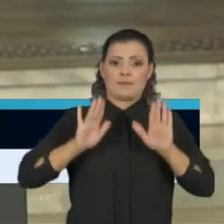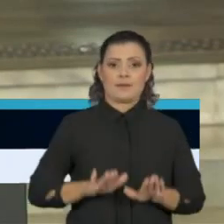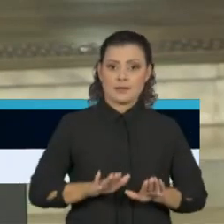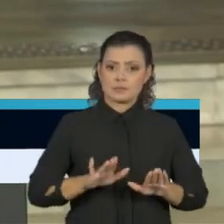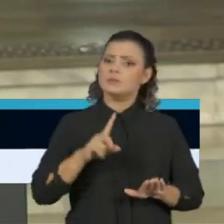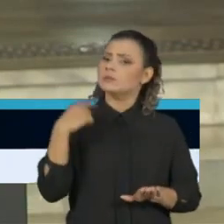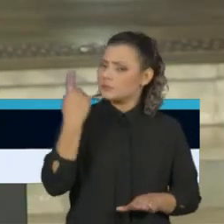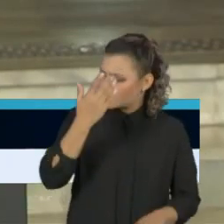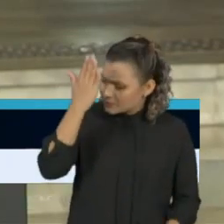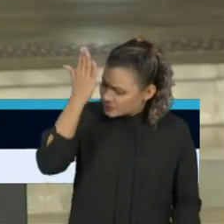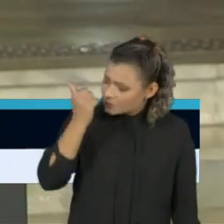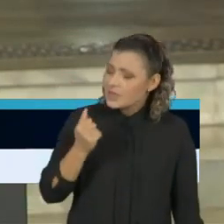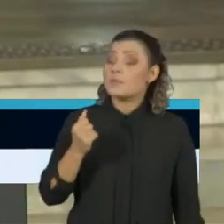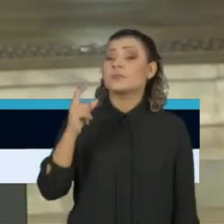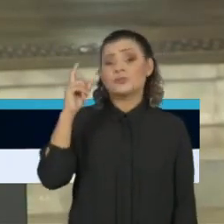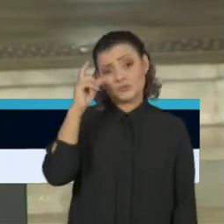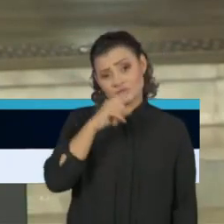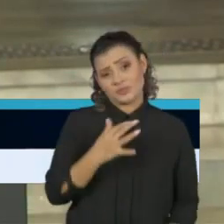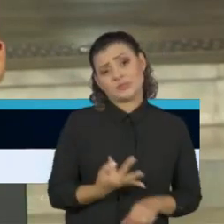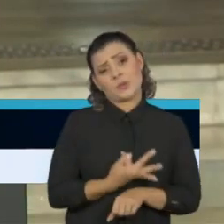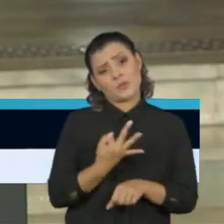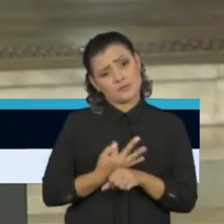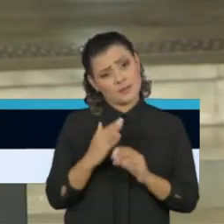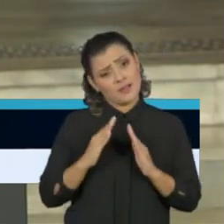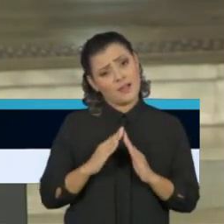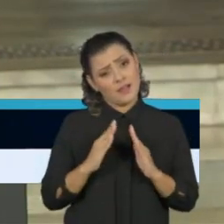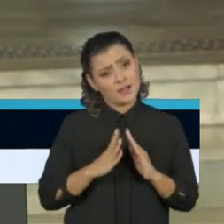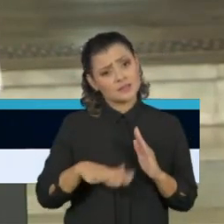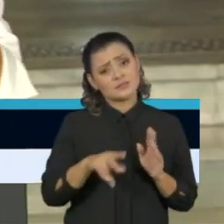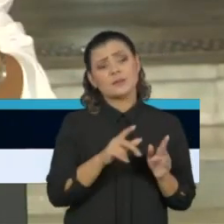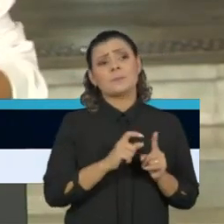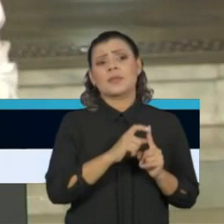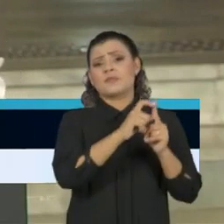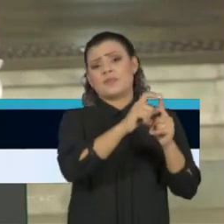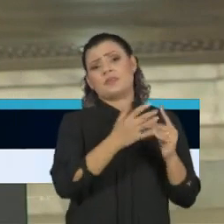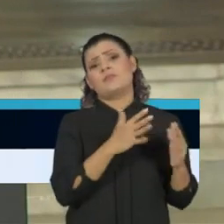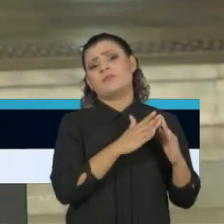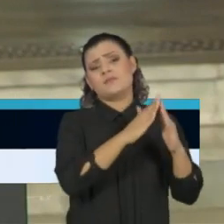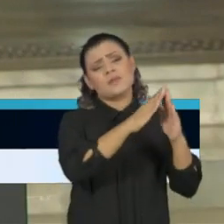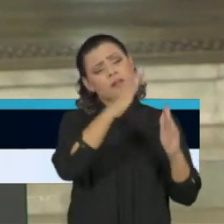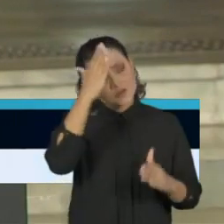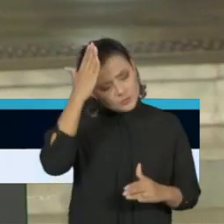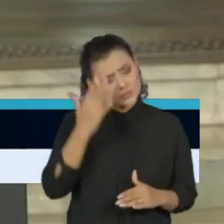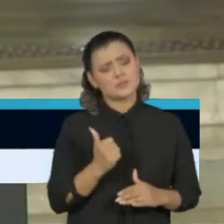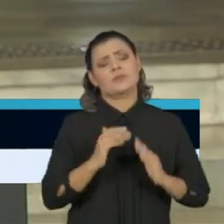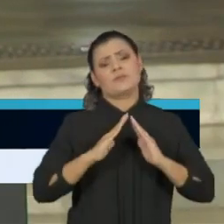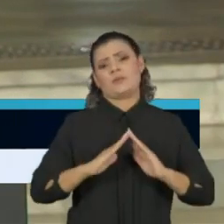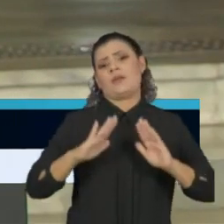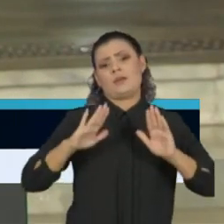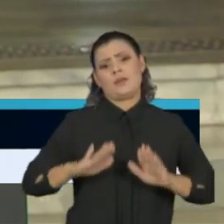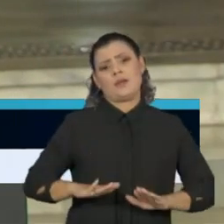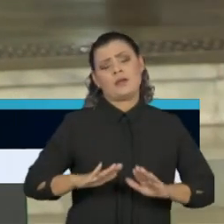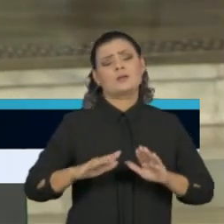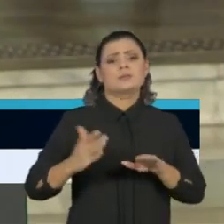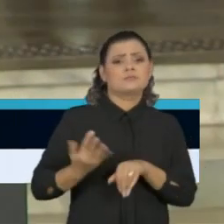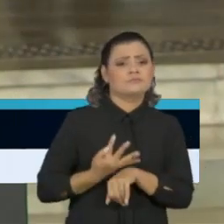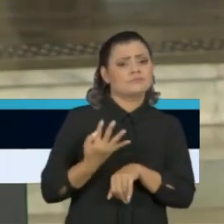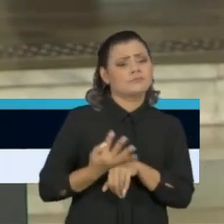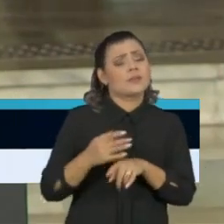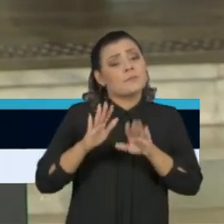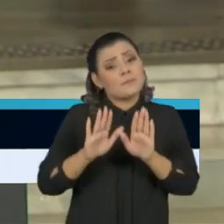muito bem o quanto é difícil nessa região, nessas populações, mas essa foi a